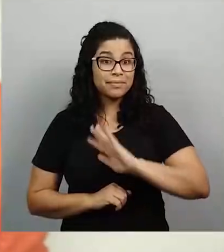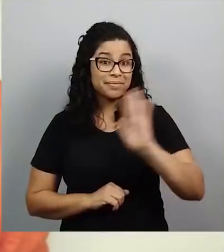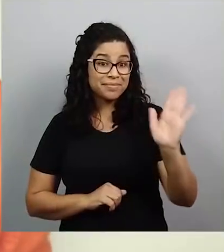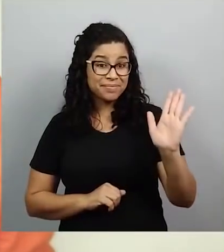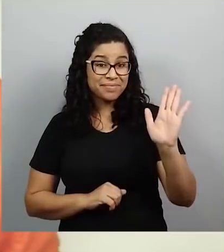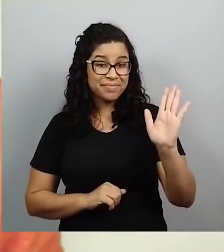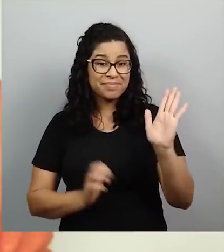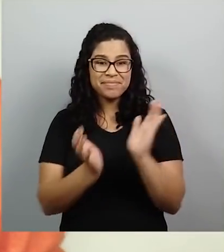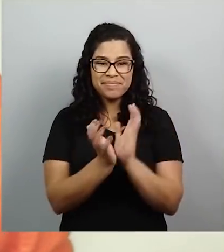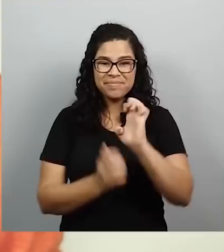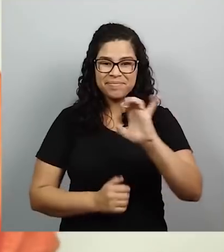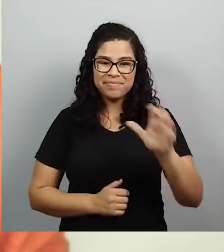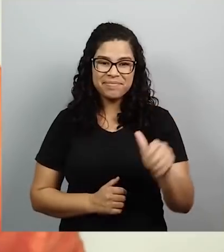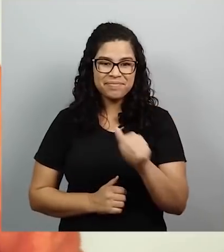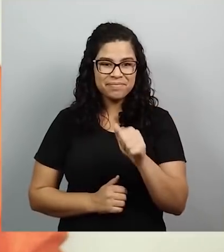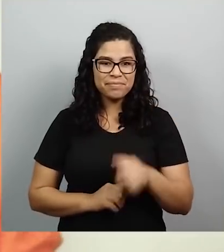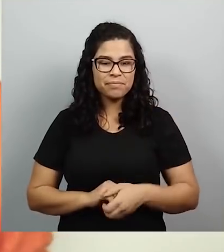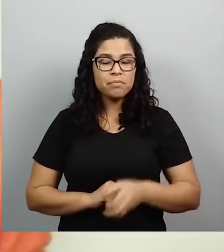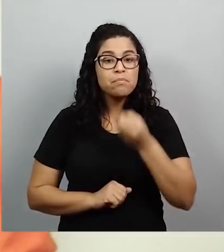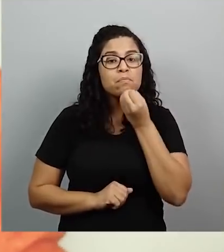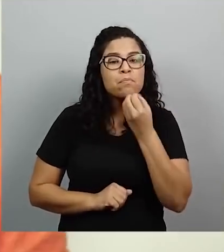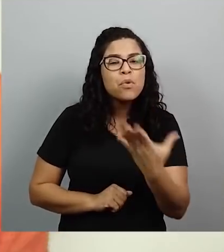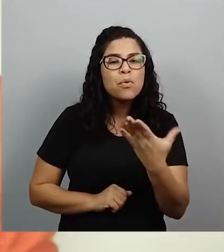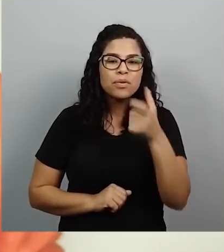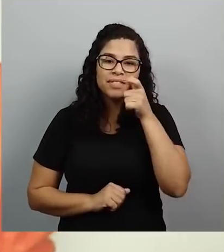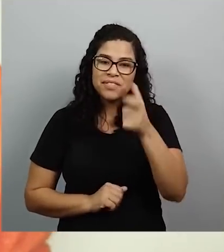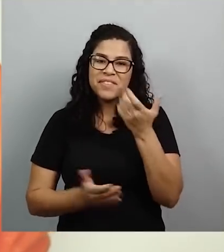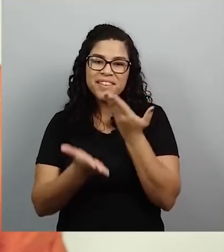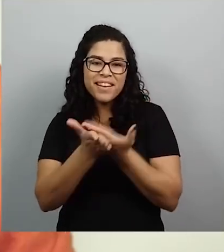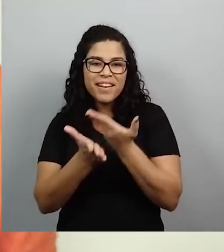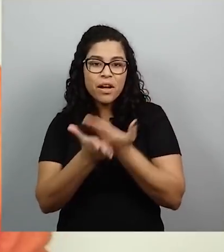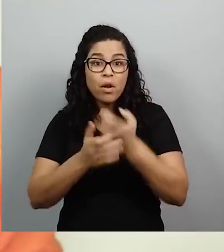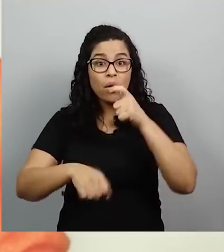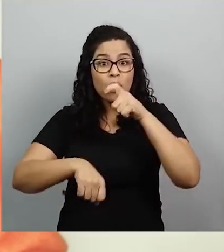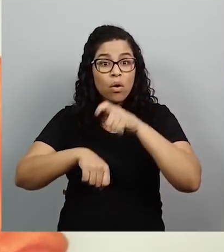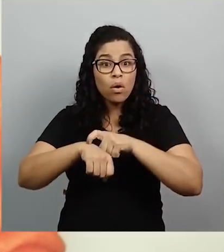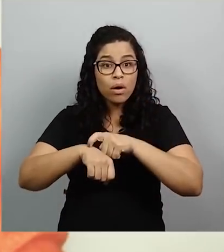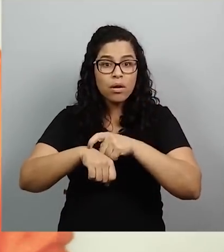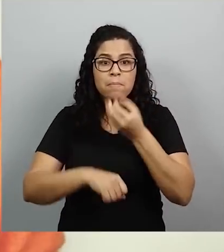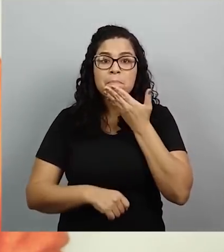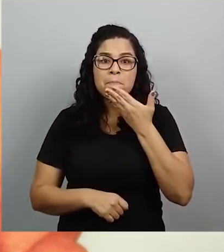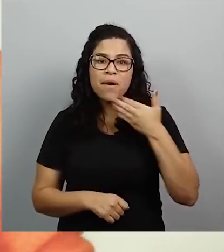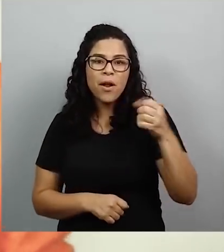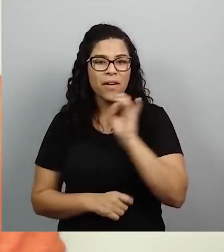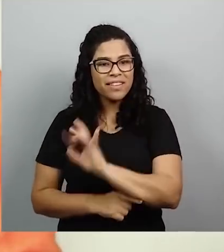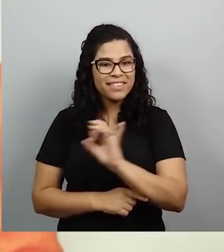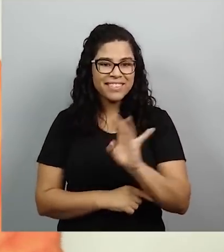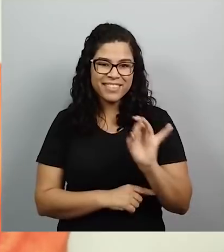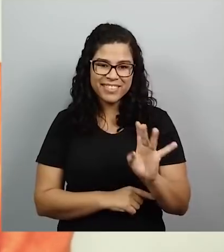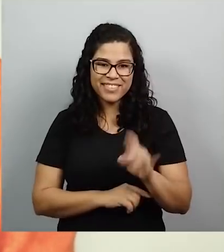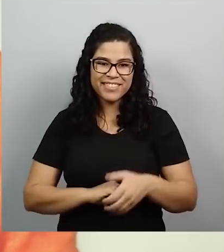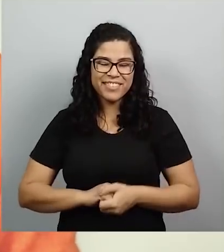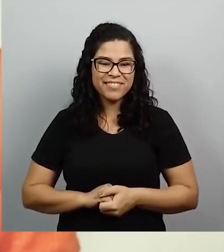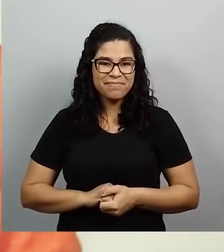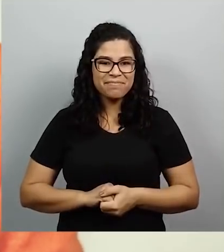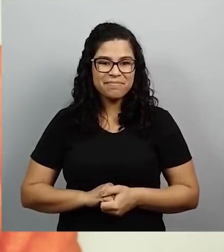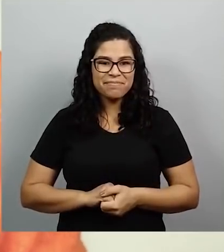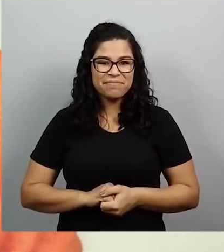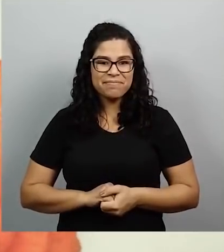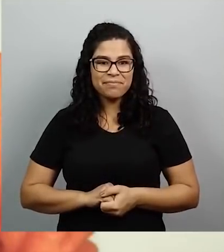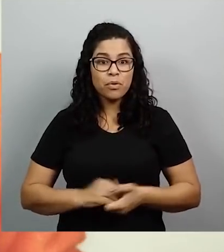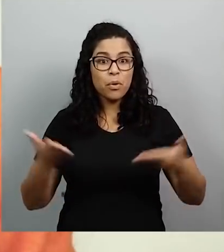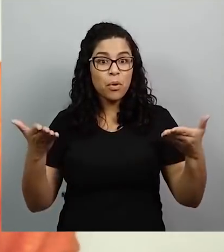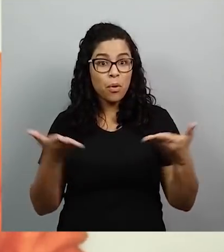E aí, galera da EJA, que bom assistir às aulas no horário que for mais adequado para vocês, não é